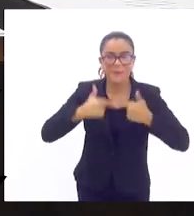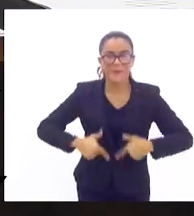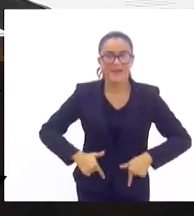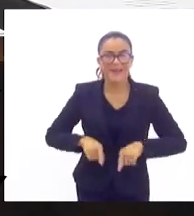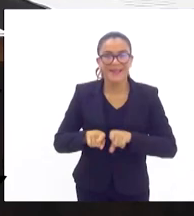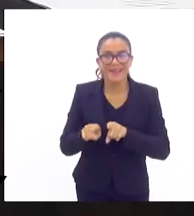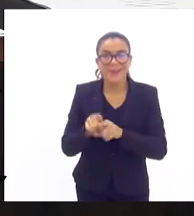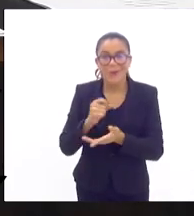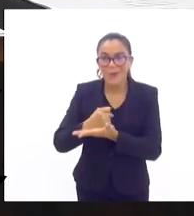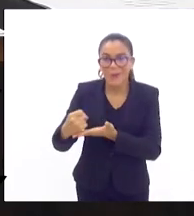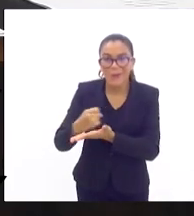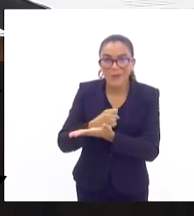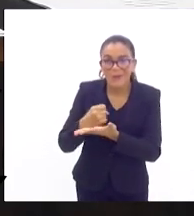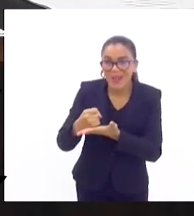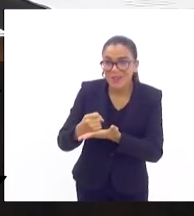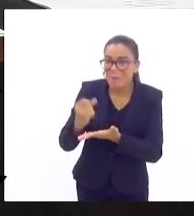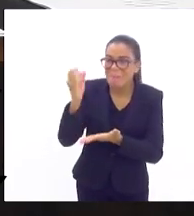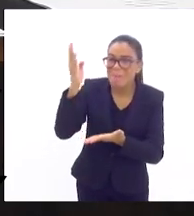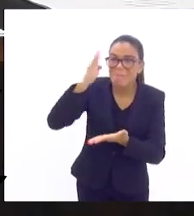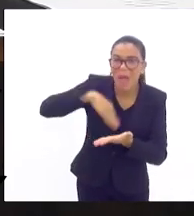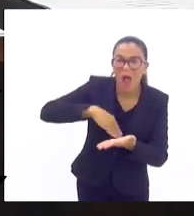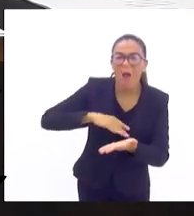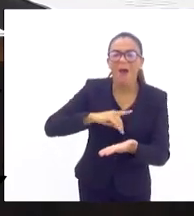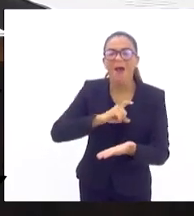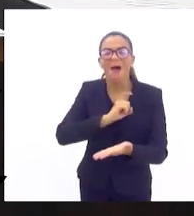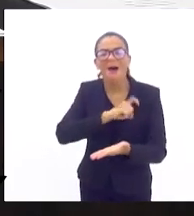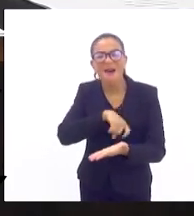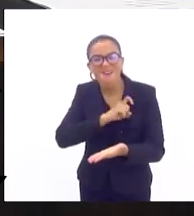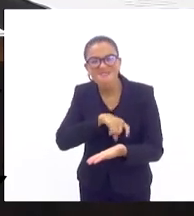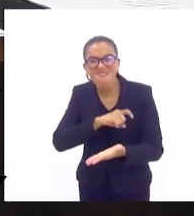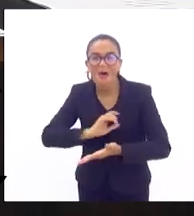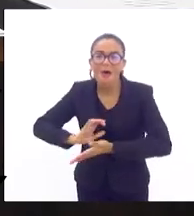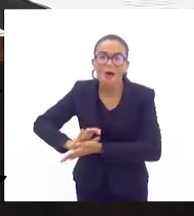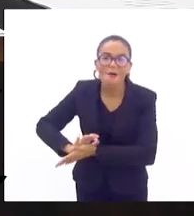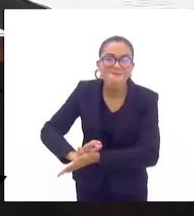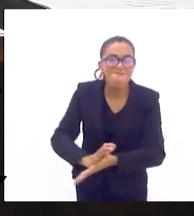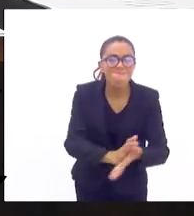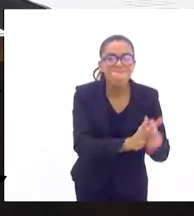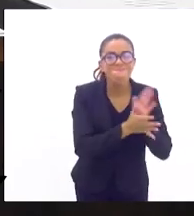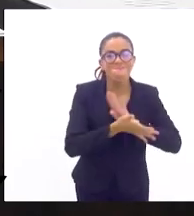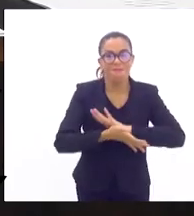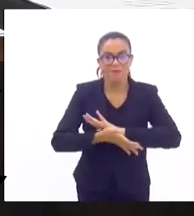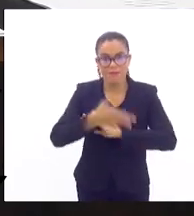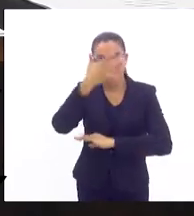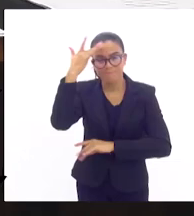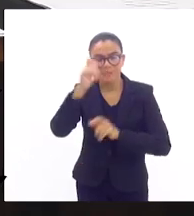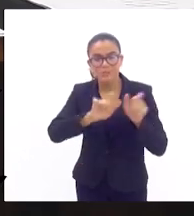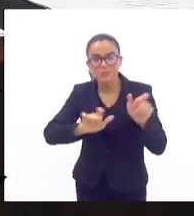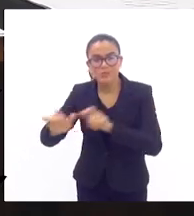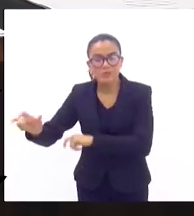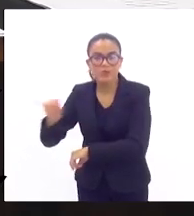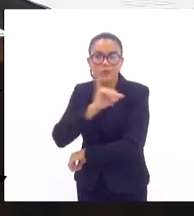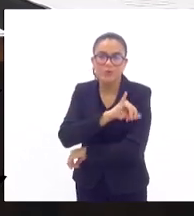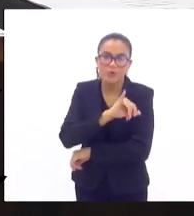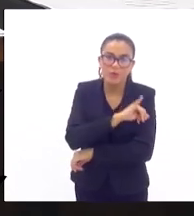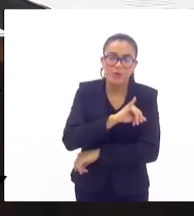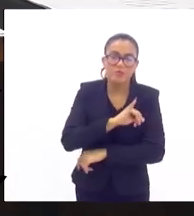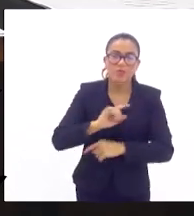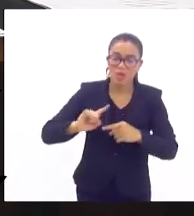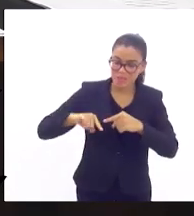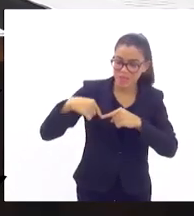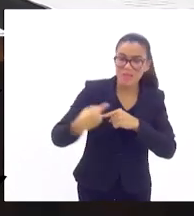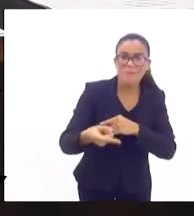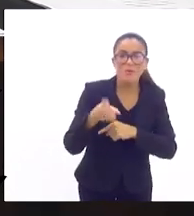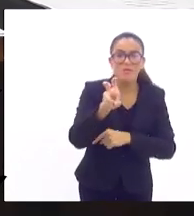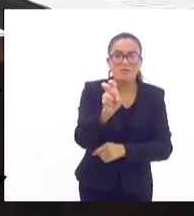que foi feito, mal feito, de sacanagem para humilhar e prejudicar o povo do Rio de Janeiro, coloca depois de 5 anos